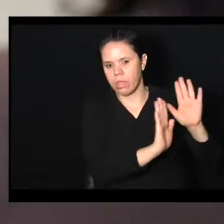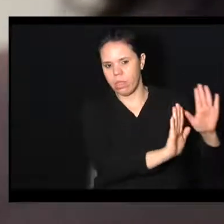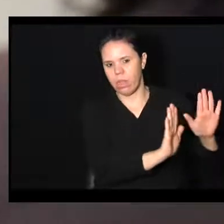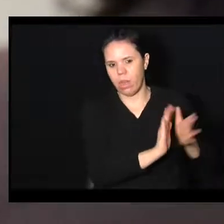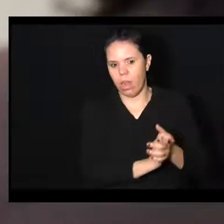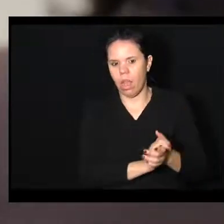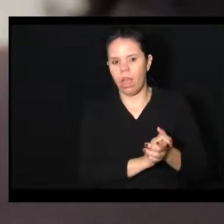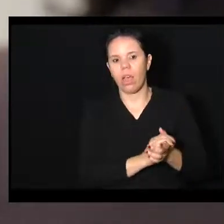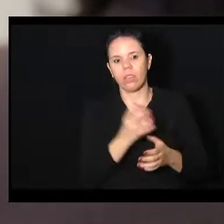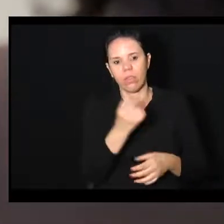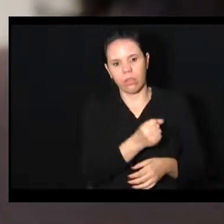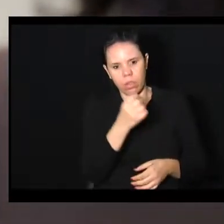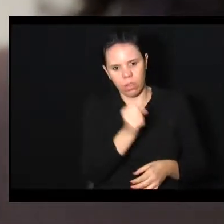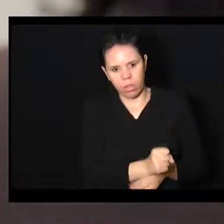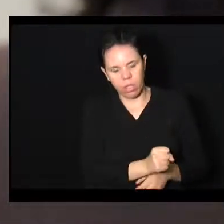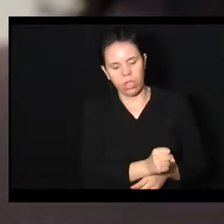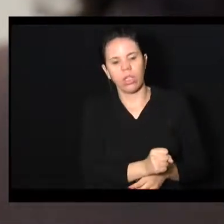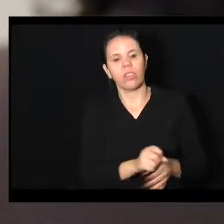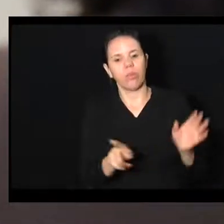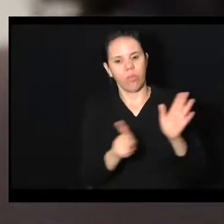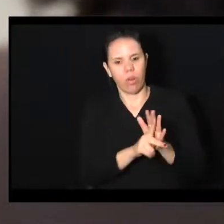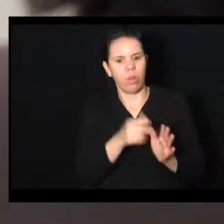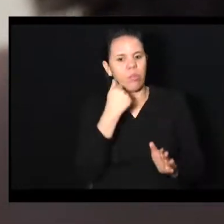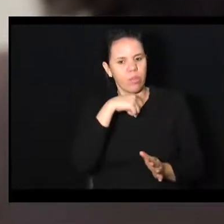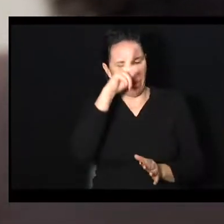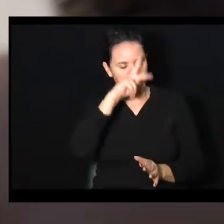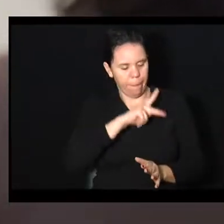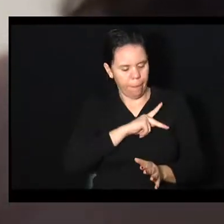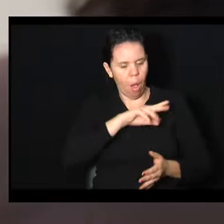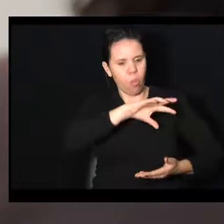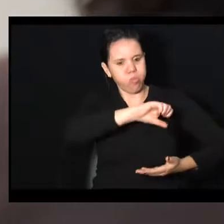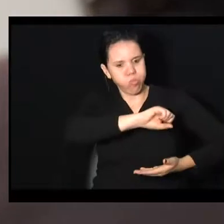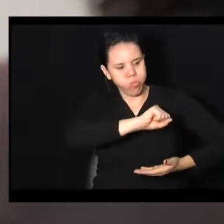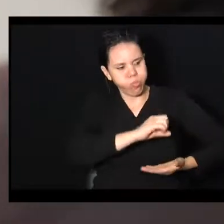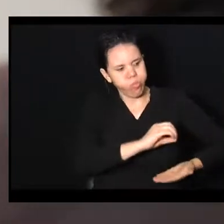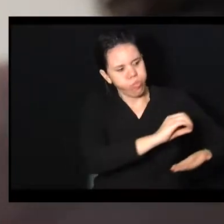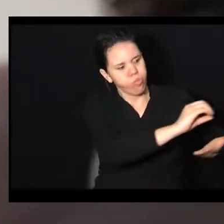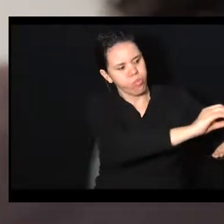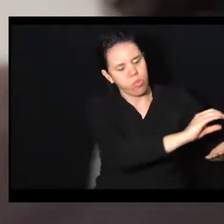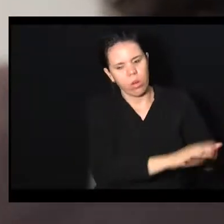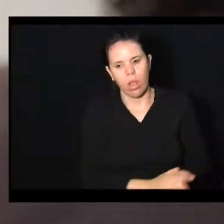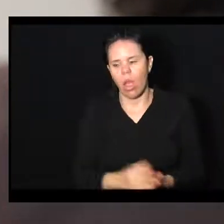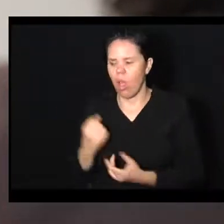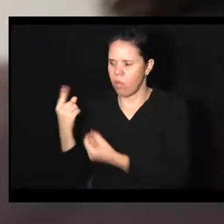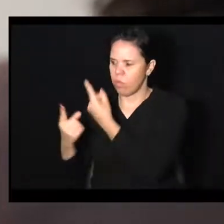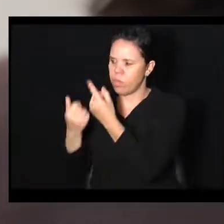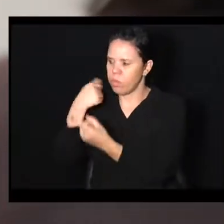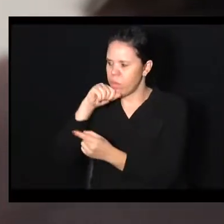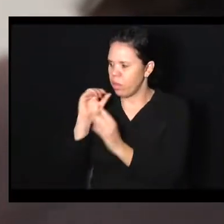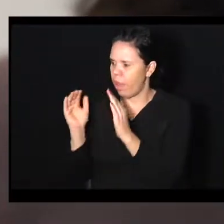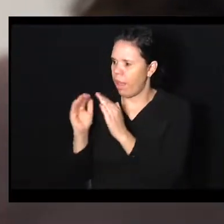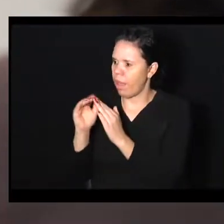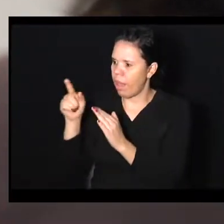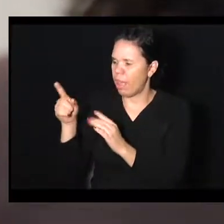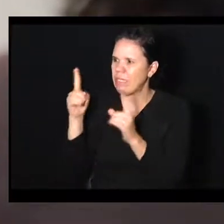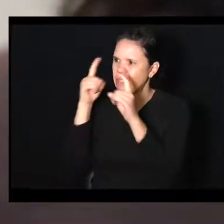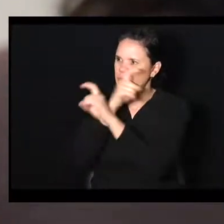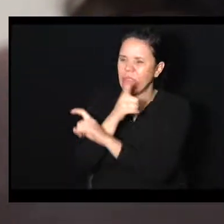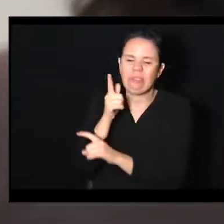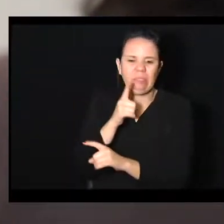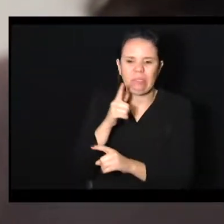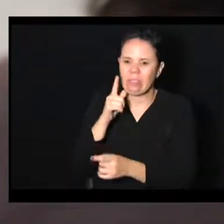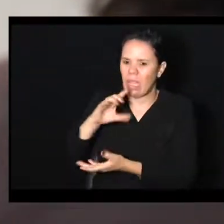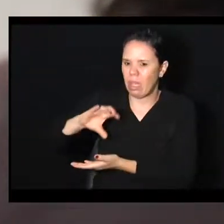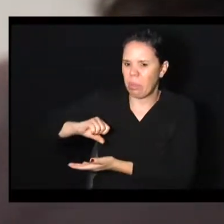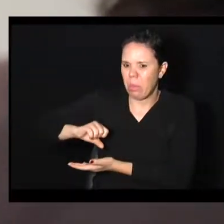ao binômio, né, que a gente fala mãe e bebê. Então, aquelas mães que estão em casa com dificuldade de amamentação, elas podem ligar aqui